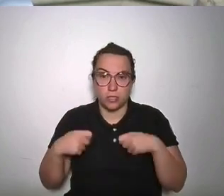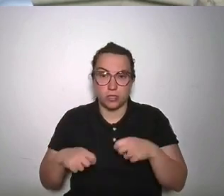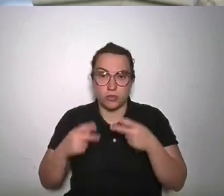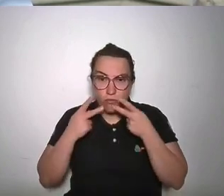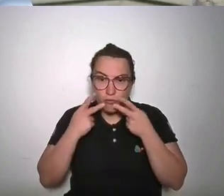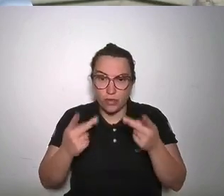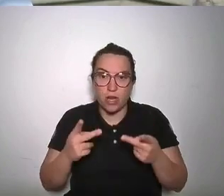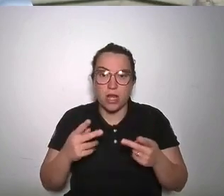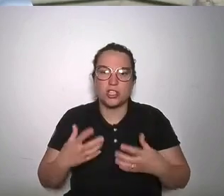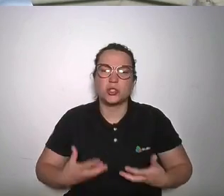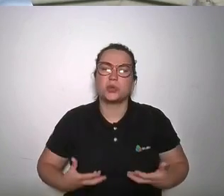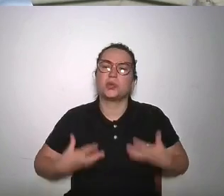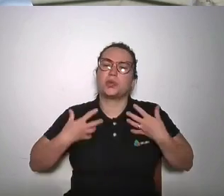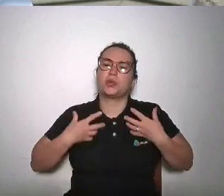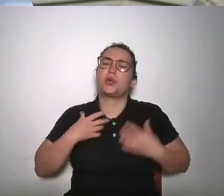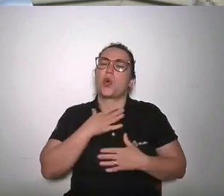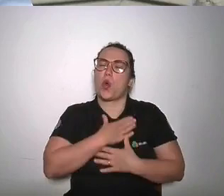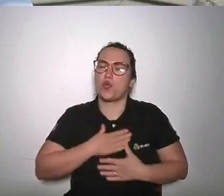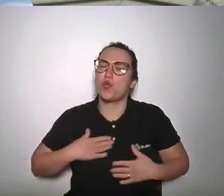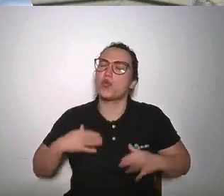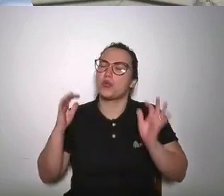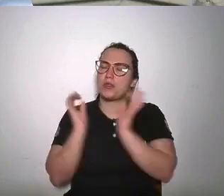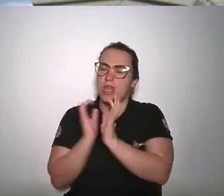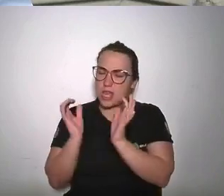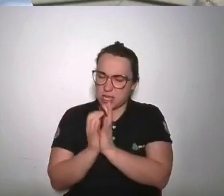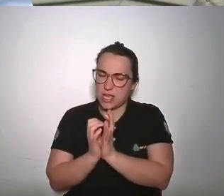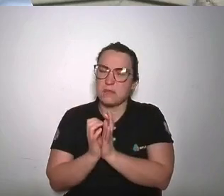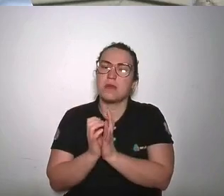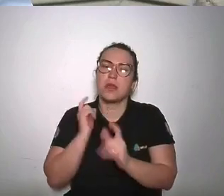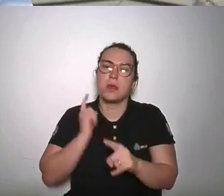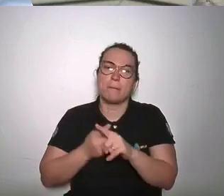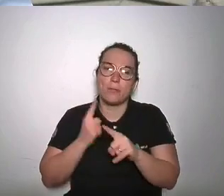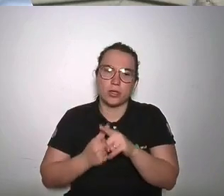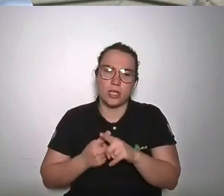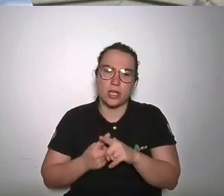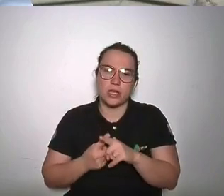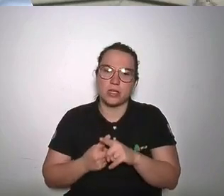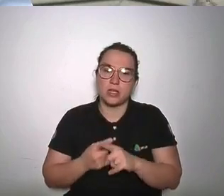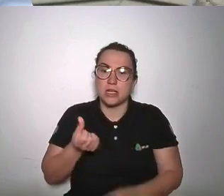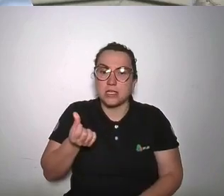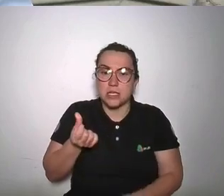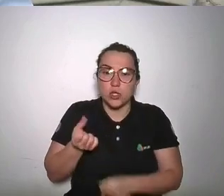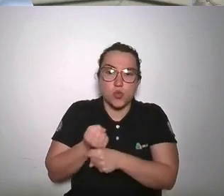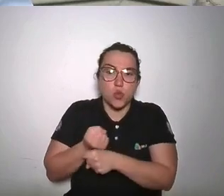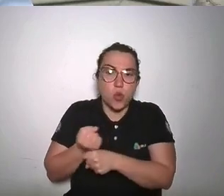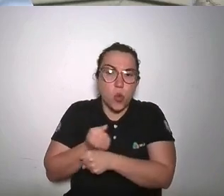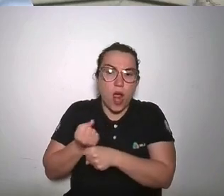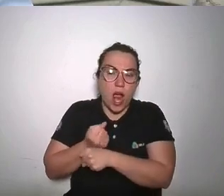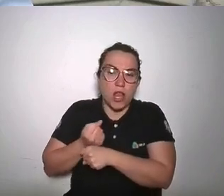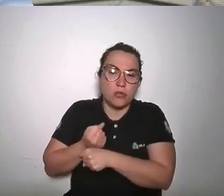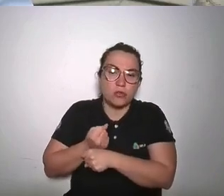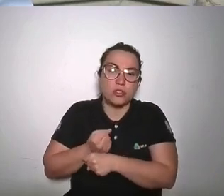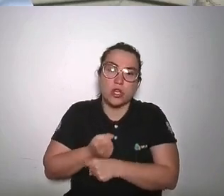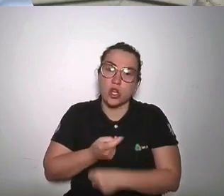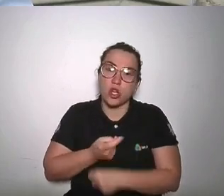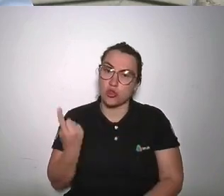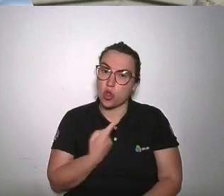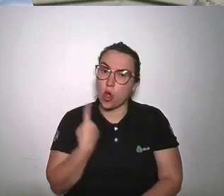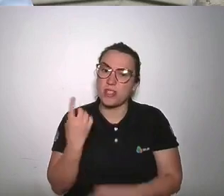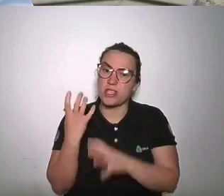temos orgulho da nossa equipe, porque pelo 6º ano consecutivo, as nossas